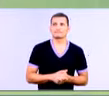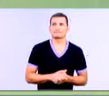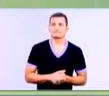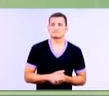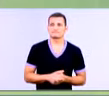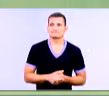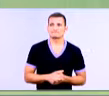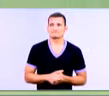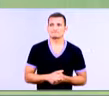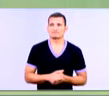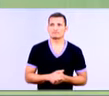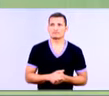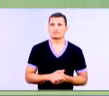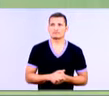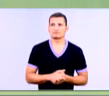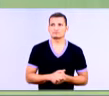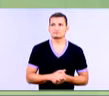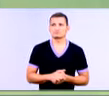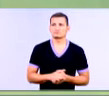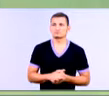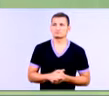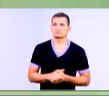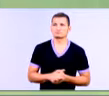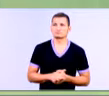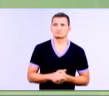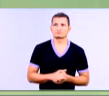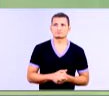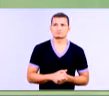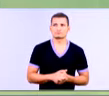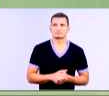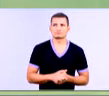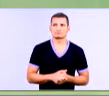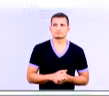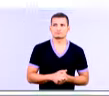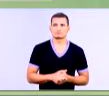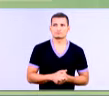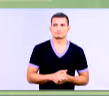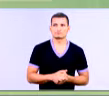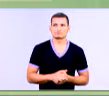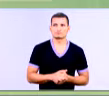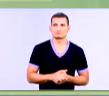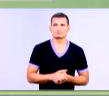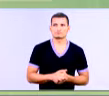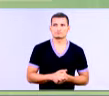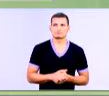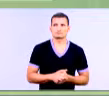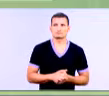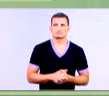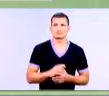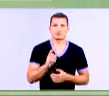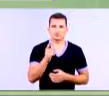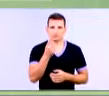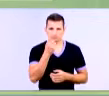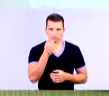Esse é o único comando que a gente vai colocar na tela. Gente, um código desse nada mais